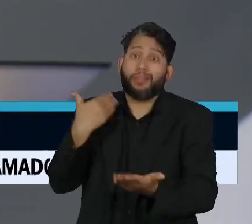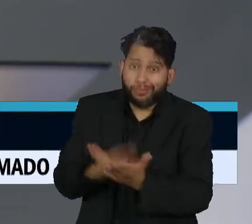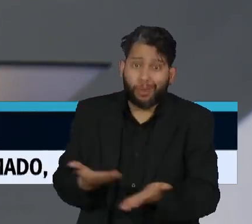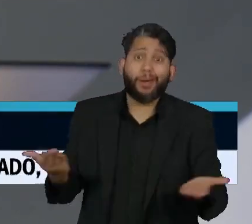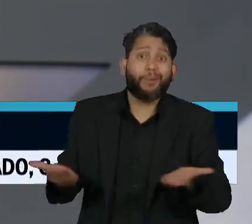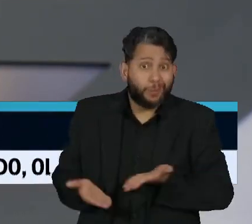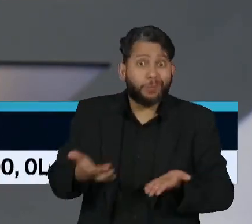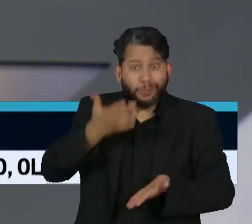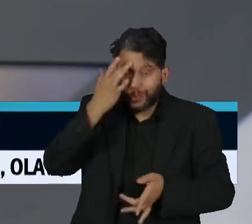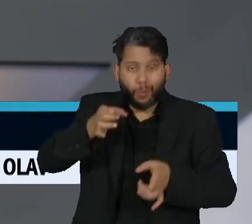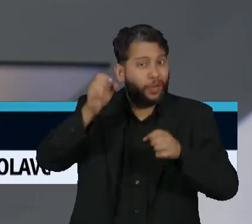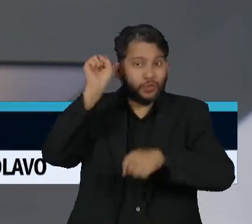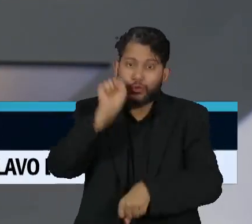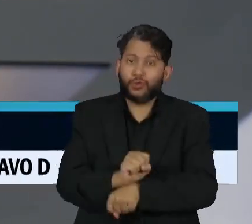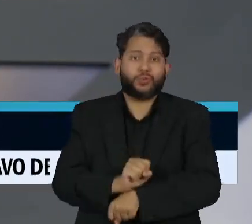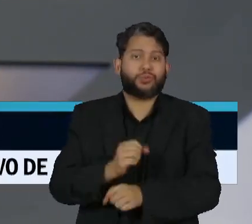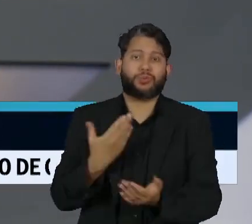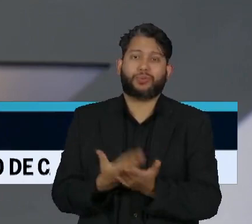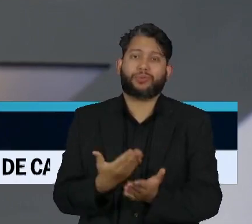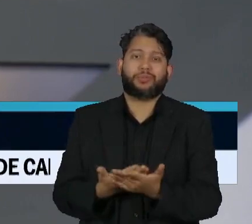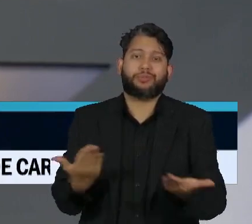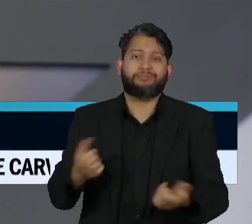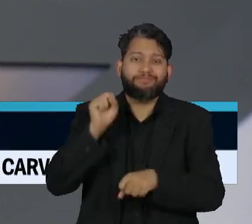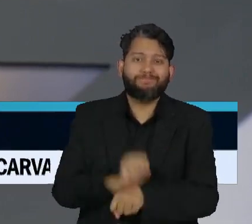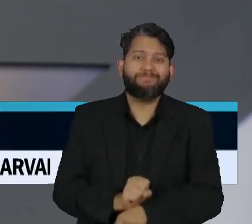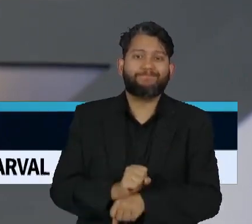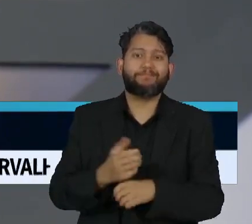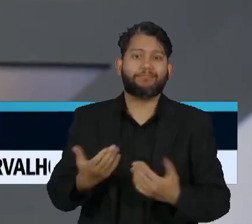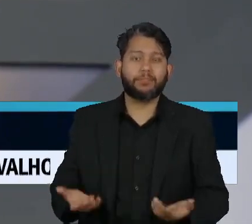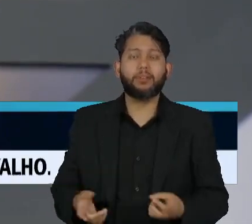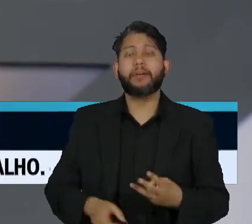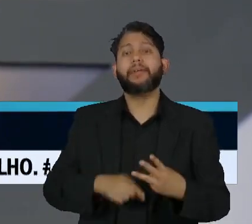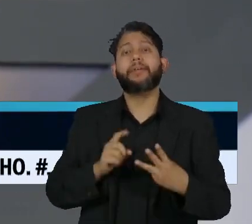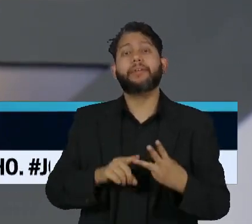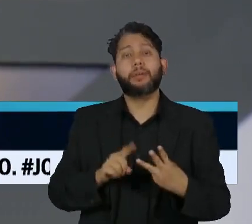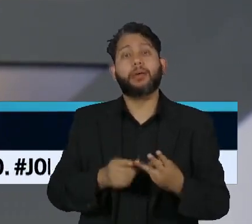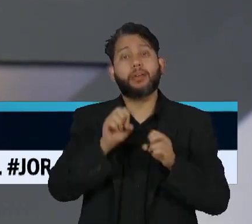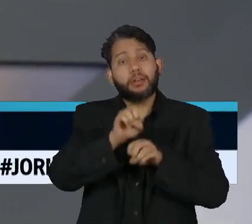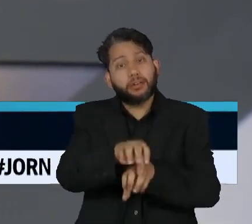nesse momento, né? Quanto em relação a garantir também o ensino profissional.